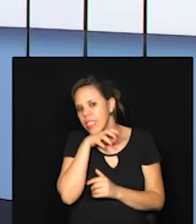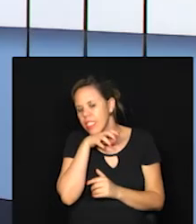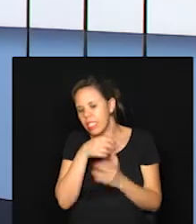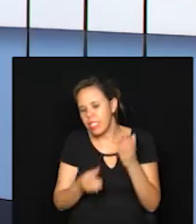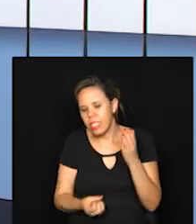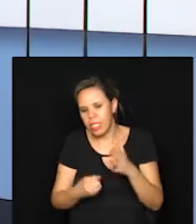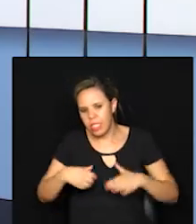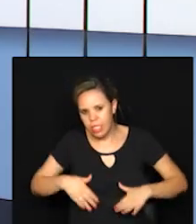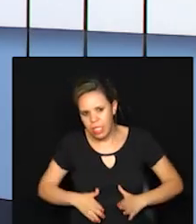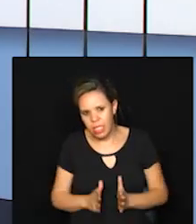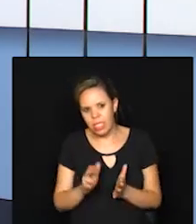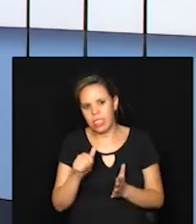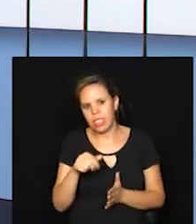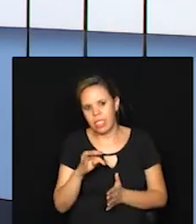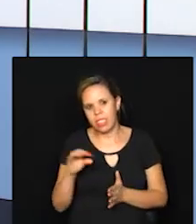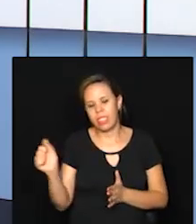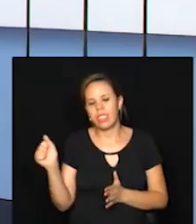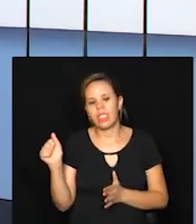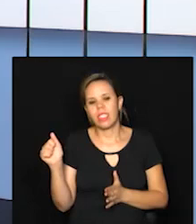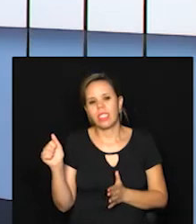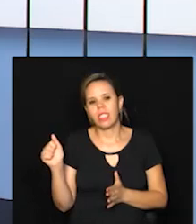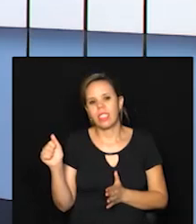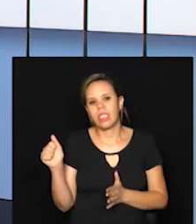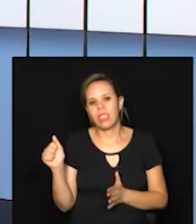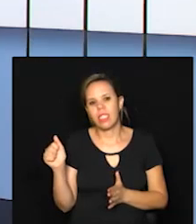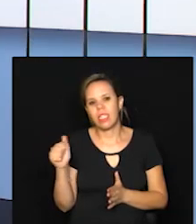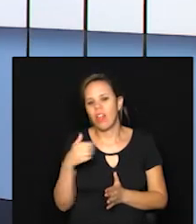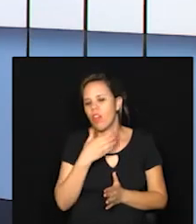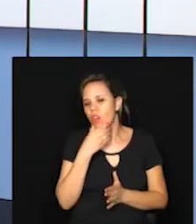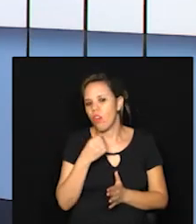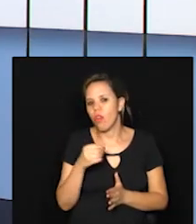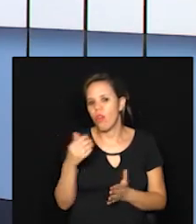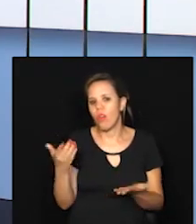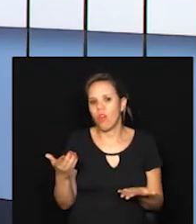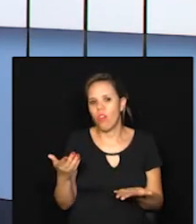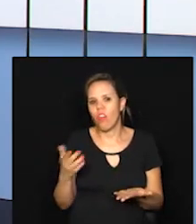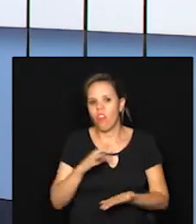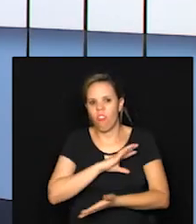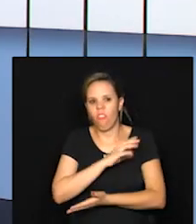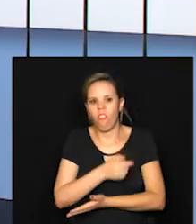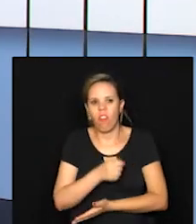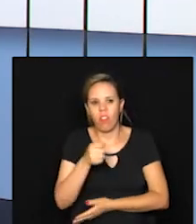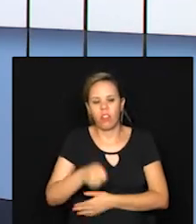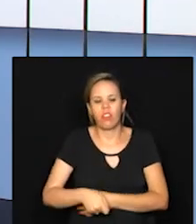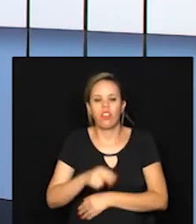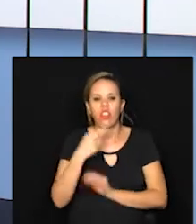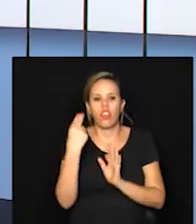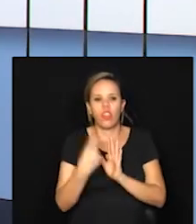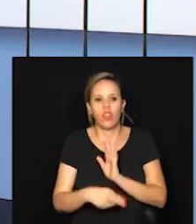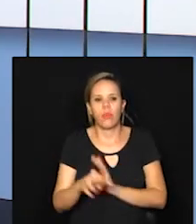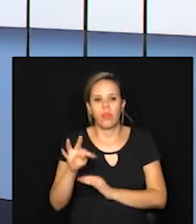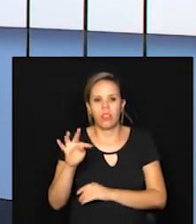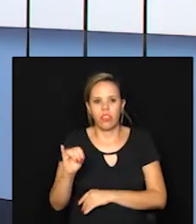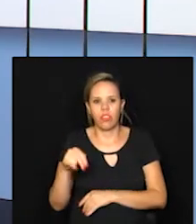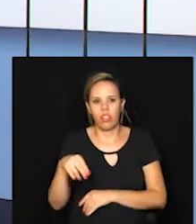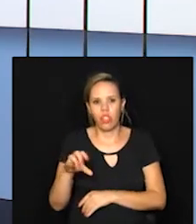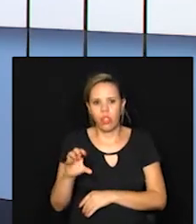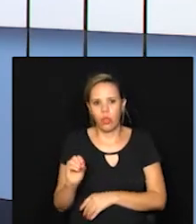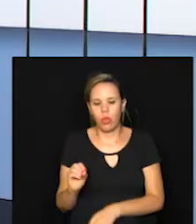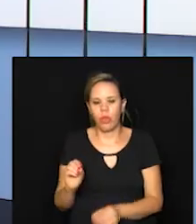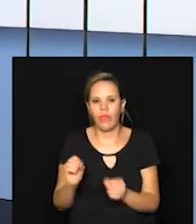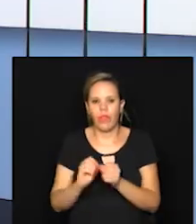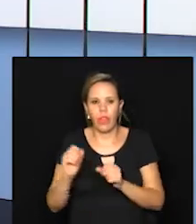mesmo, é uma anta macho que agora vai se chamar, olha só o nome, Tinoco. Foi feito nas redes